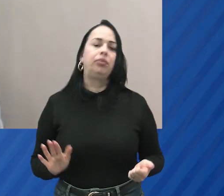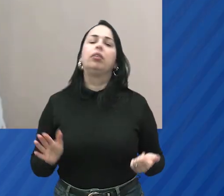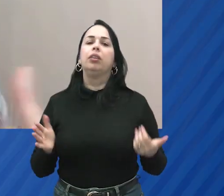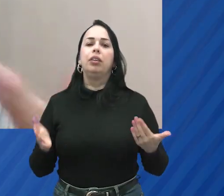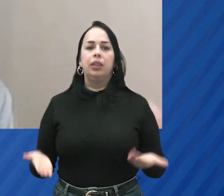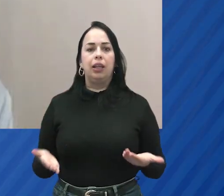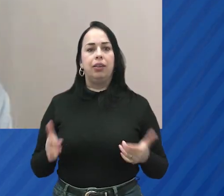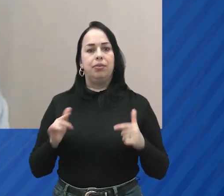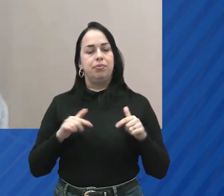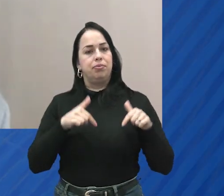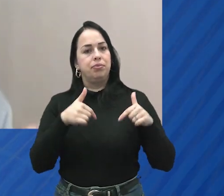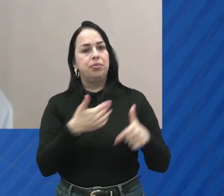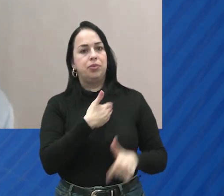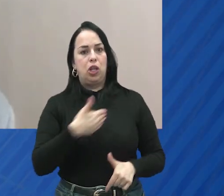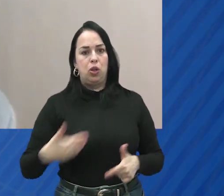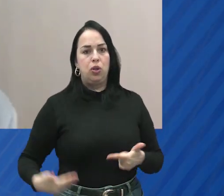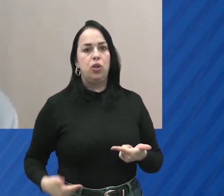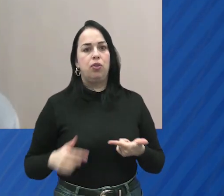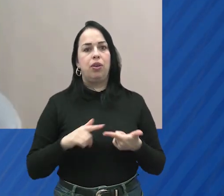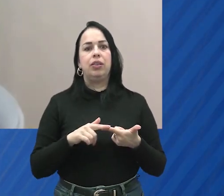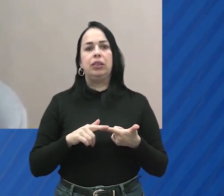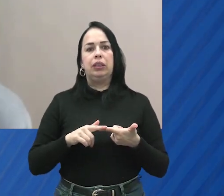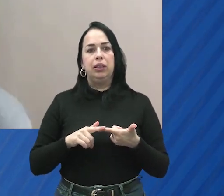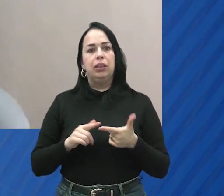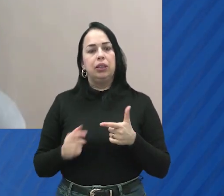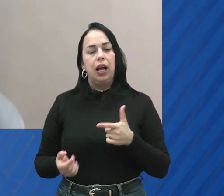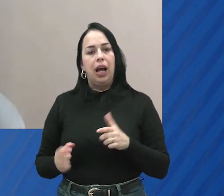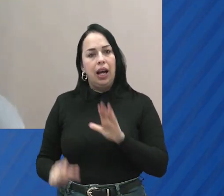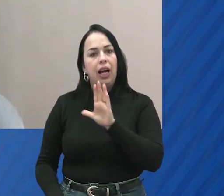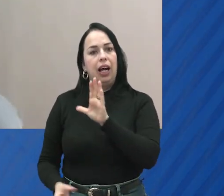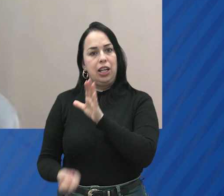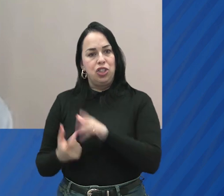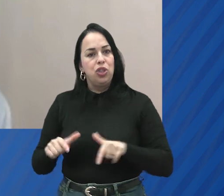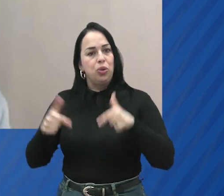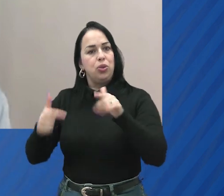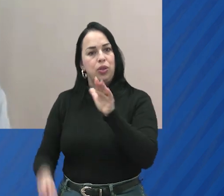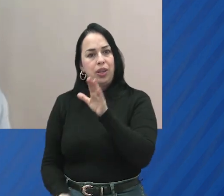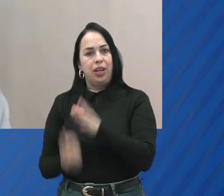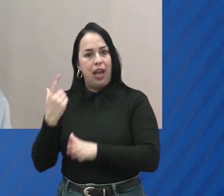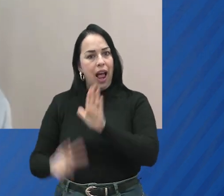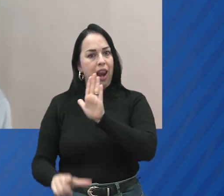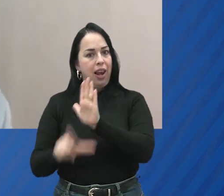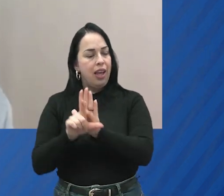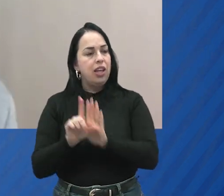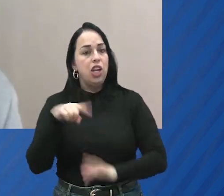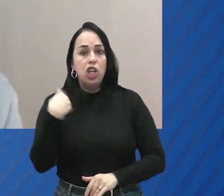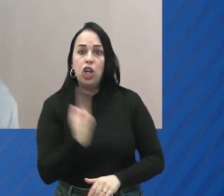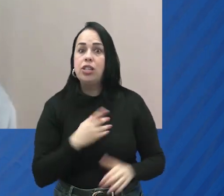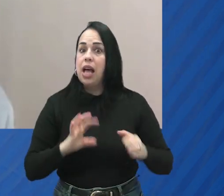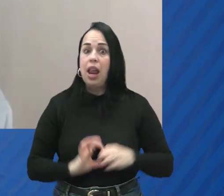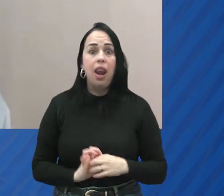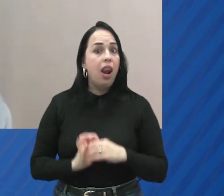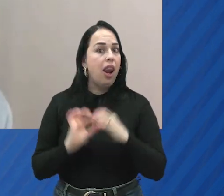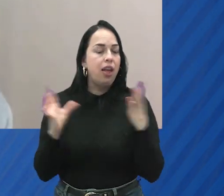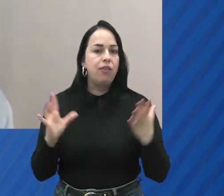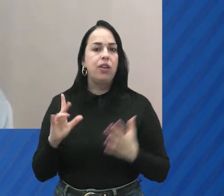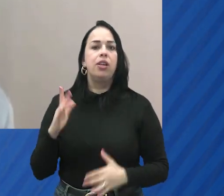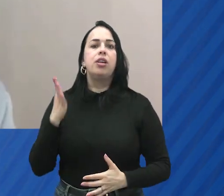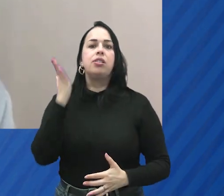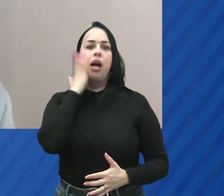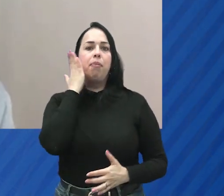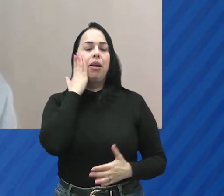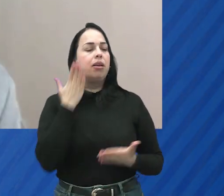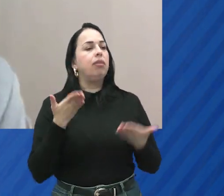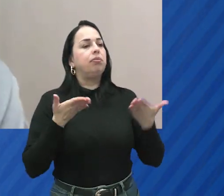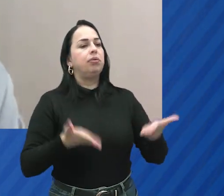dignidade. Devido a essas políticas assistenciais, as políticas afirmativas, nós temos uma maior liberdade. A gente